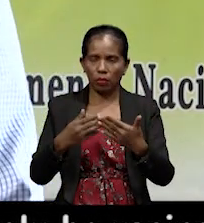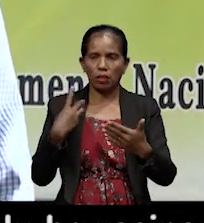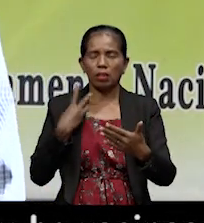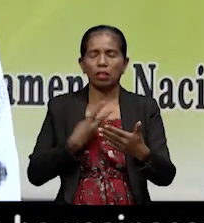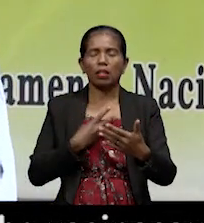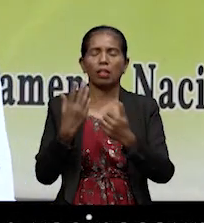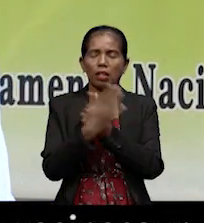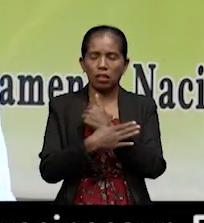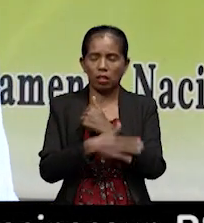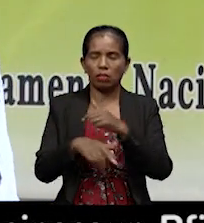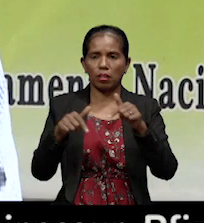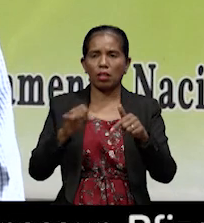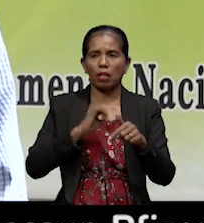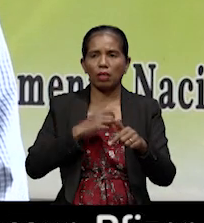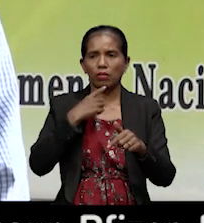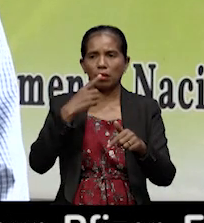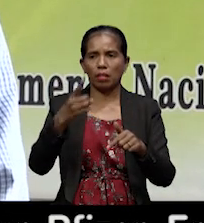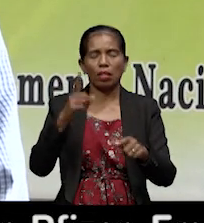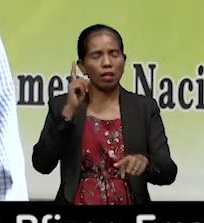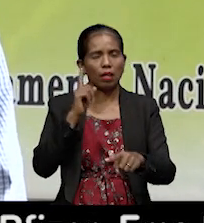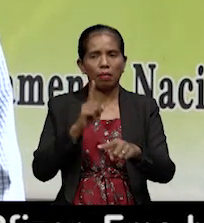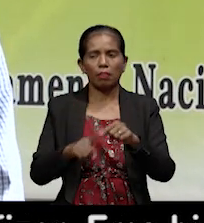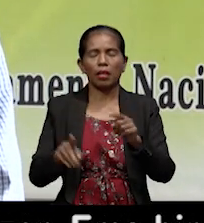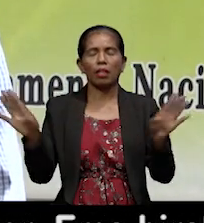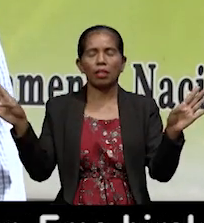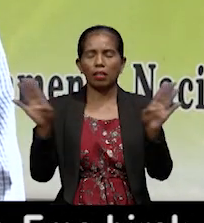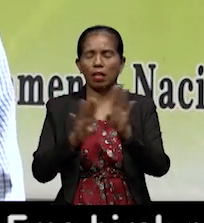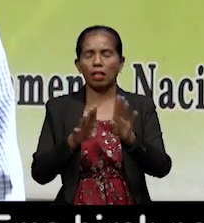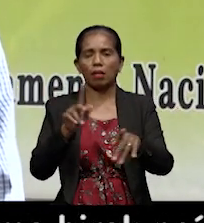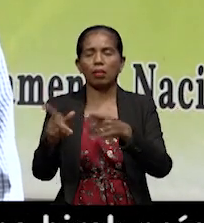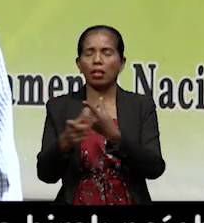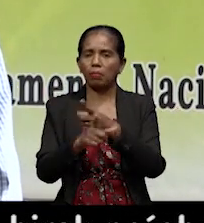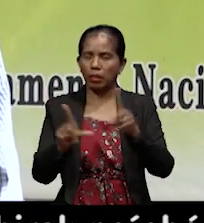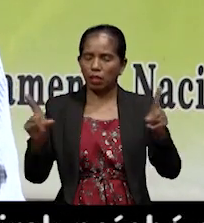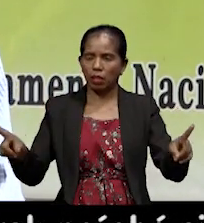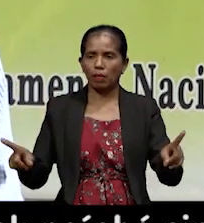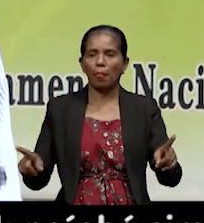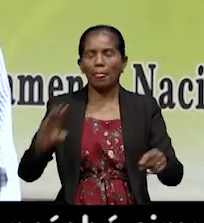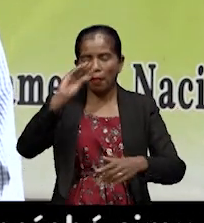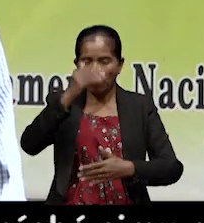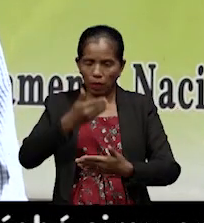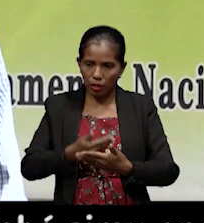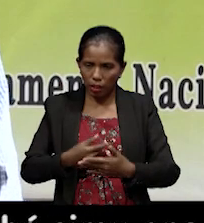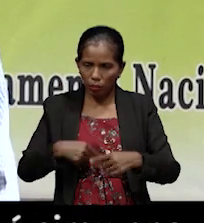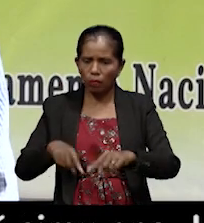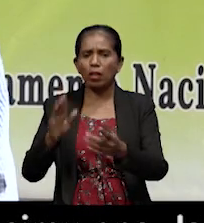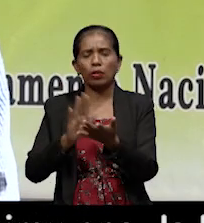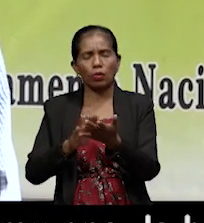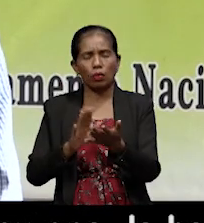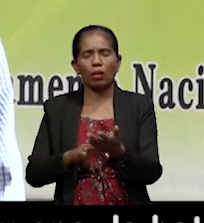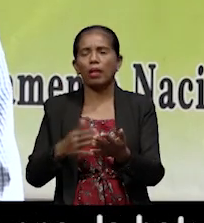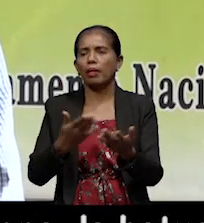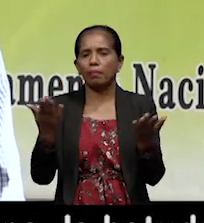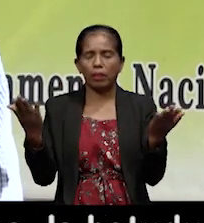ta te treit itala bele taka emne liberdade ato ne oansira ato sekolah ene bedit la bel tak